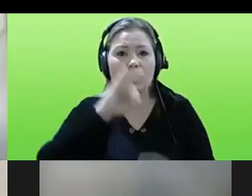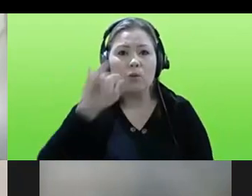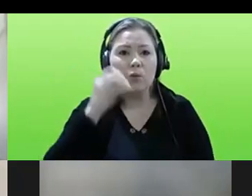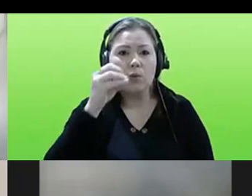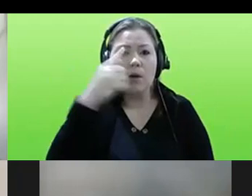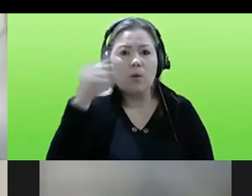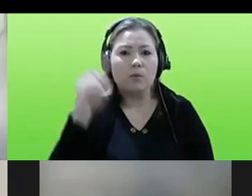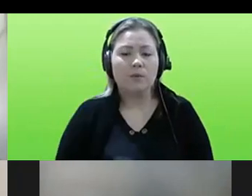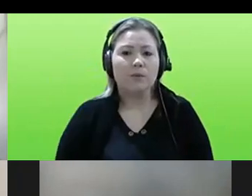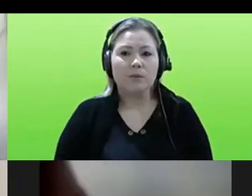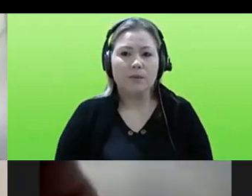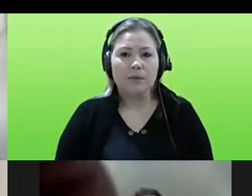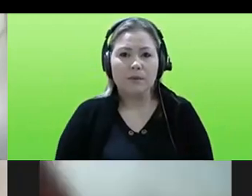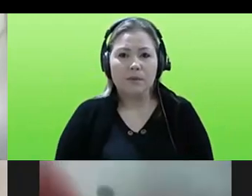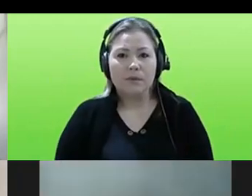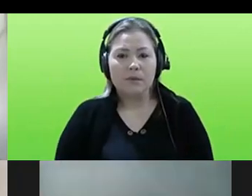João.